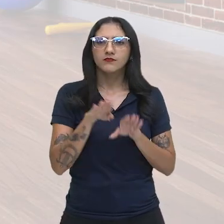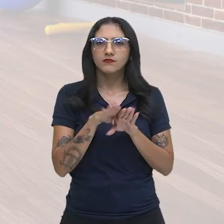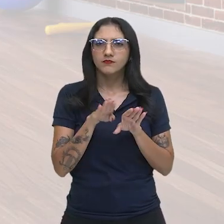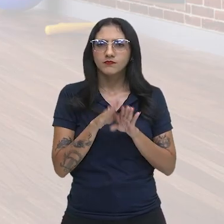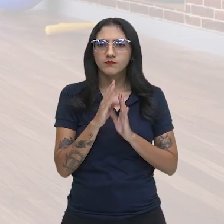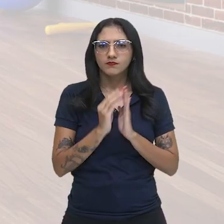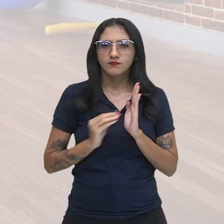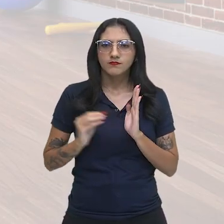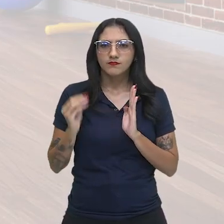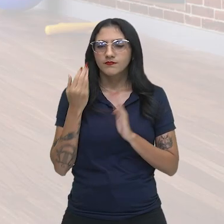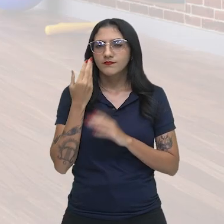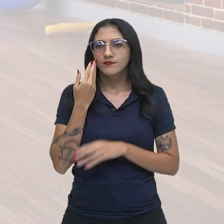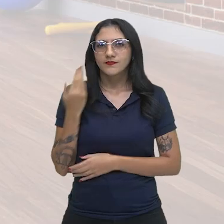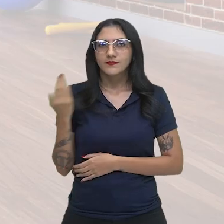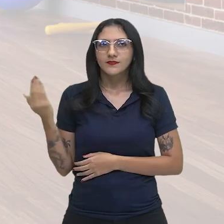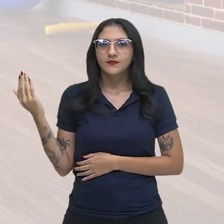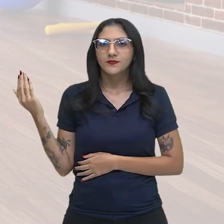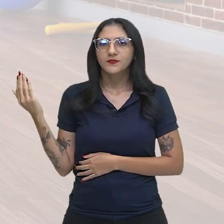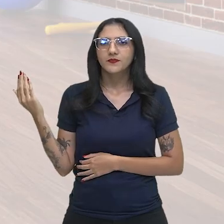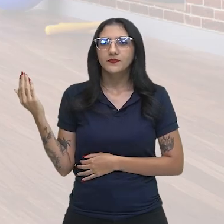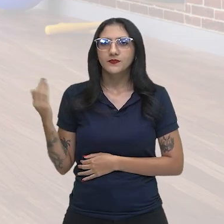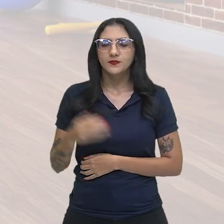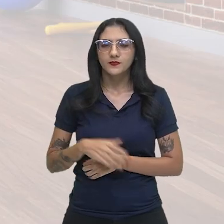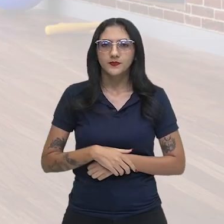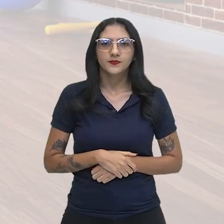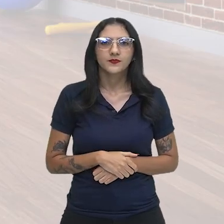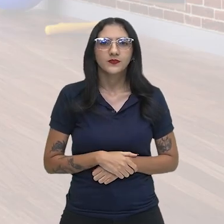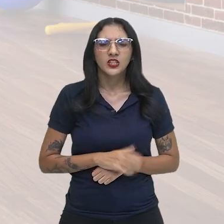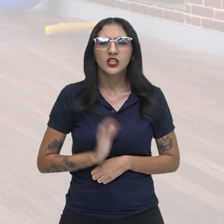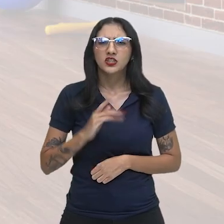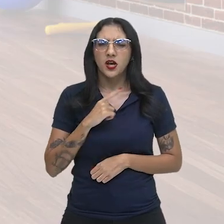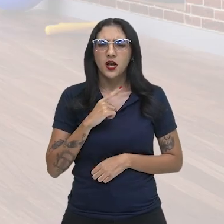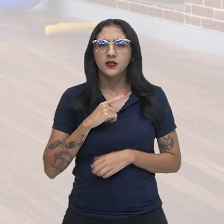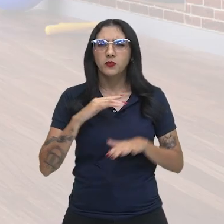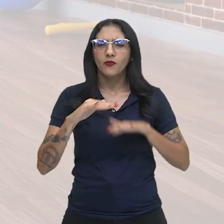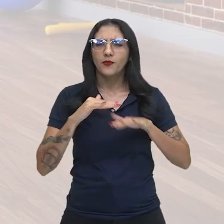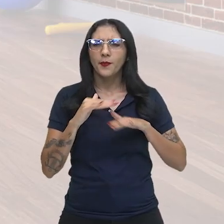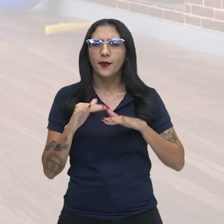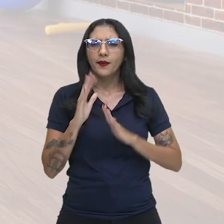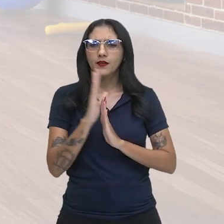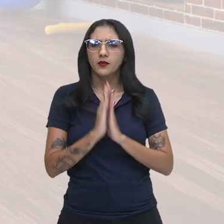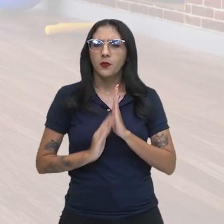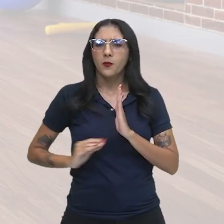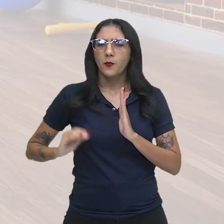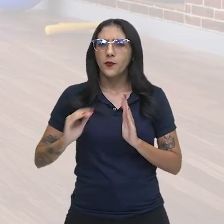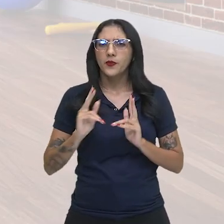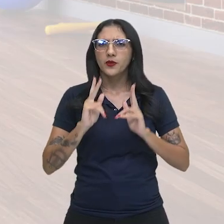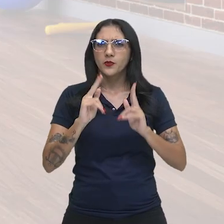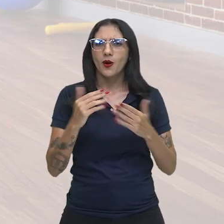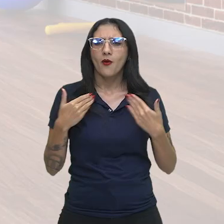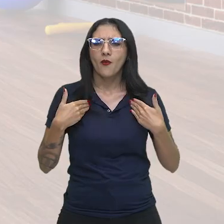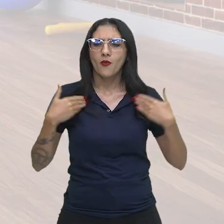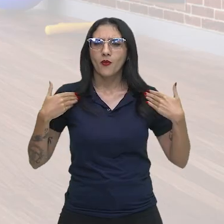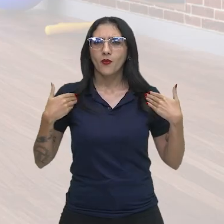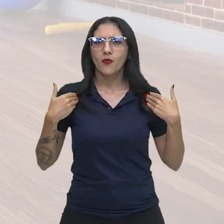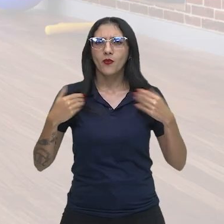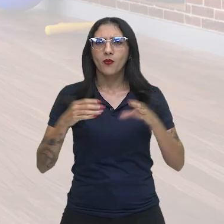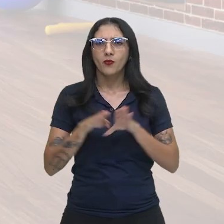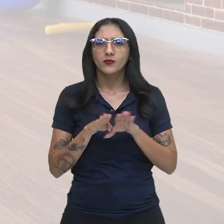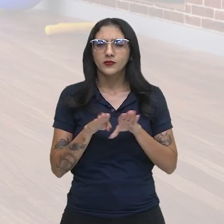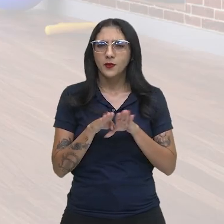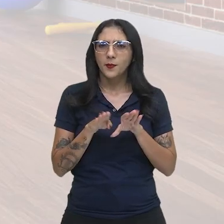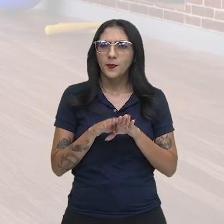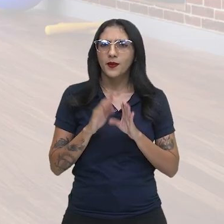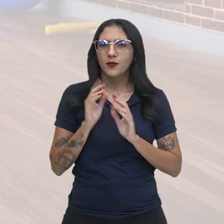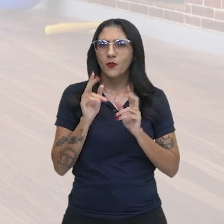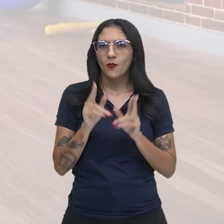o braço. Já vai dando aquela espreguiçada, né? Tô vendo que tem gente aí quase